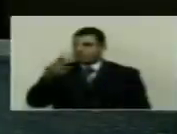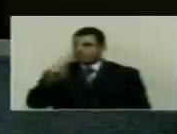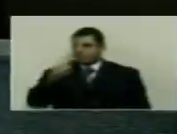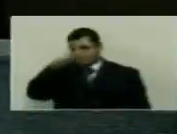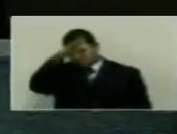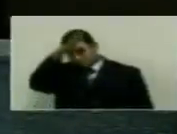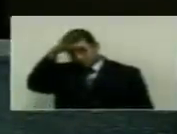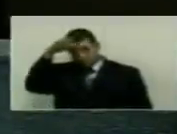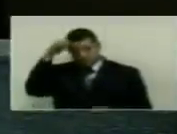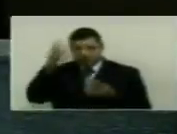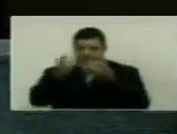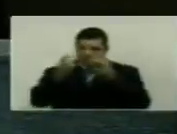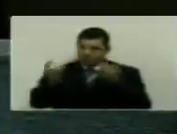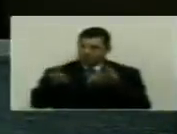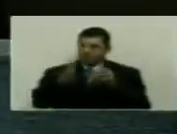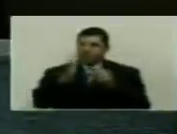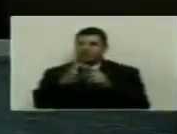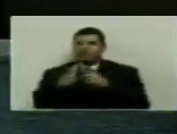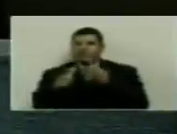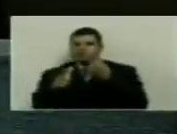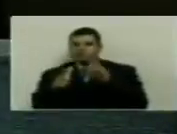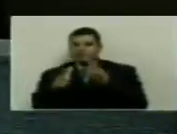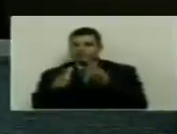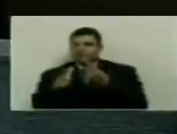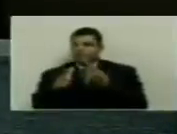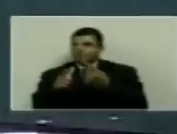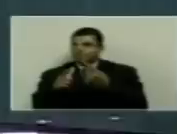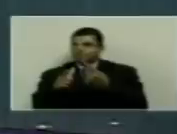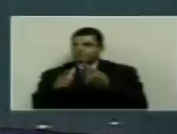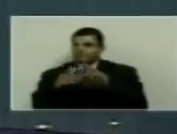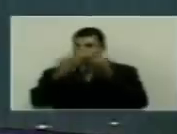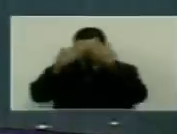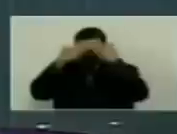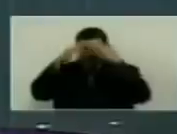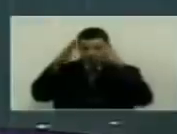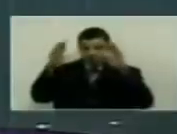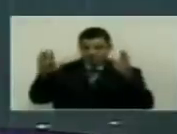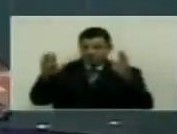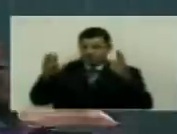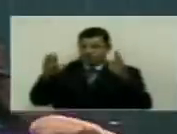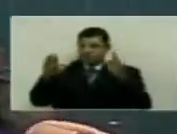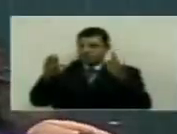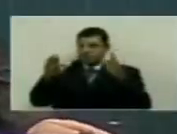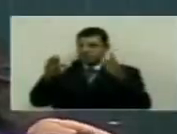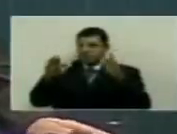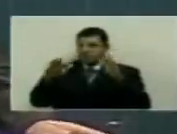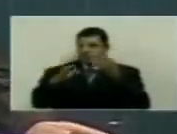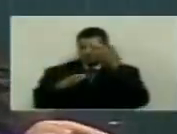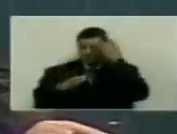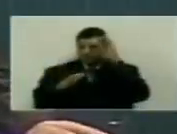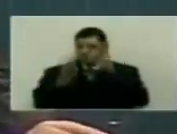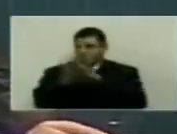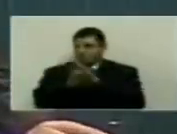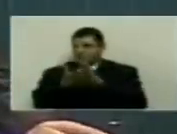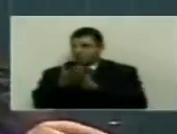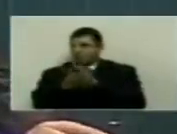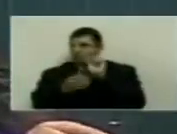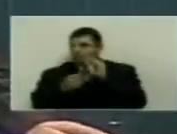Energia, eu quero primeiro deixar claro que não me interessa nesse